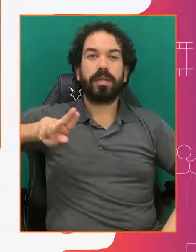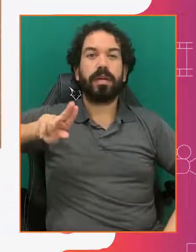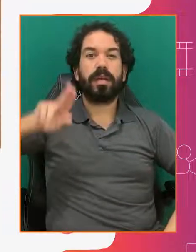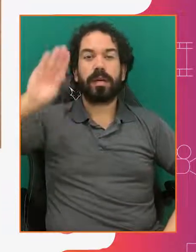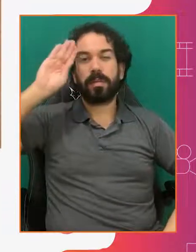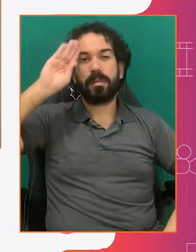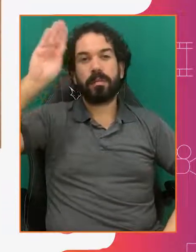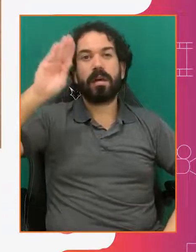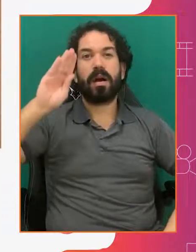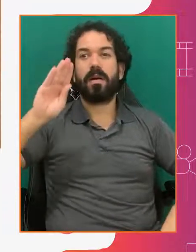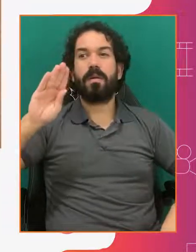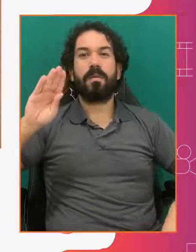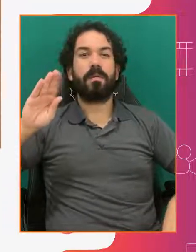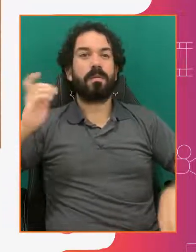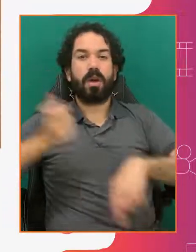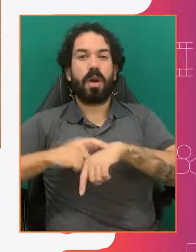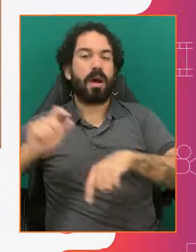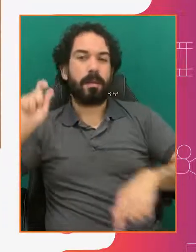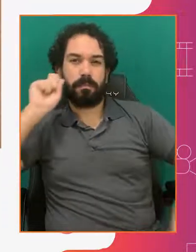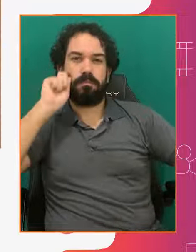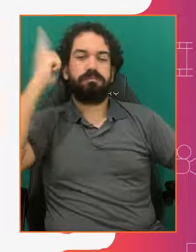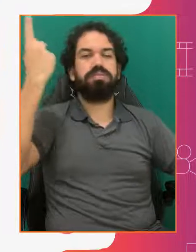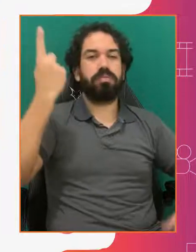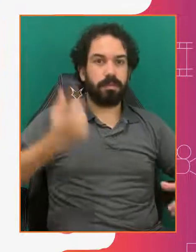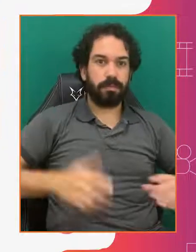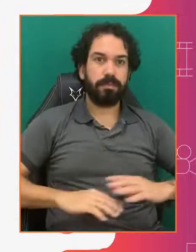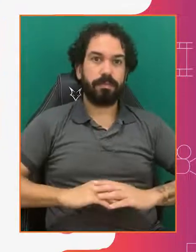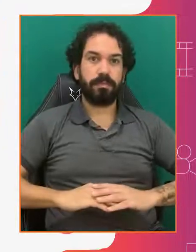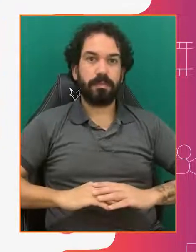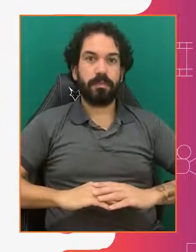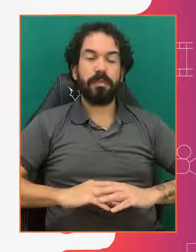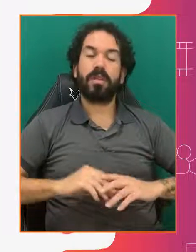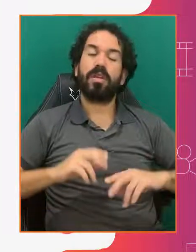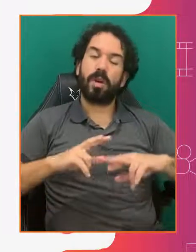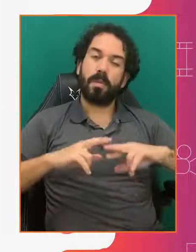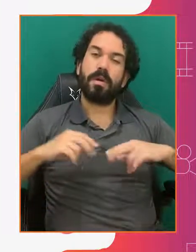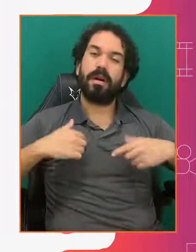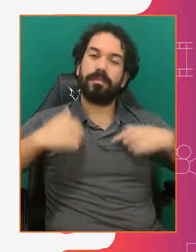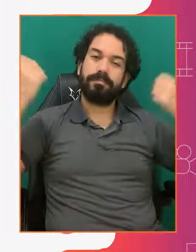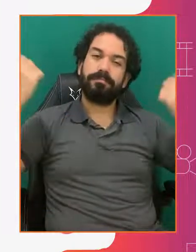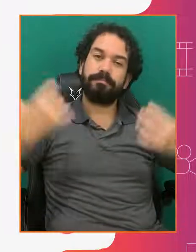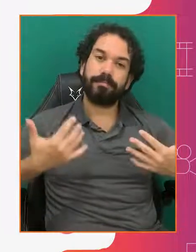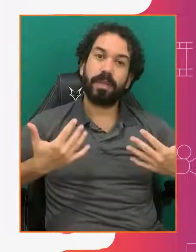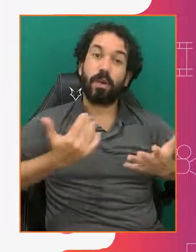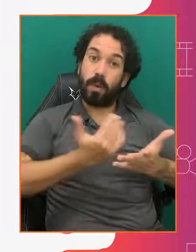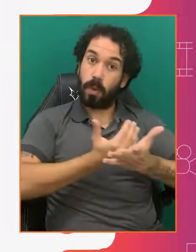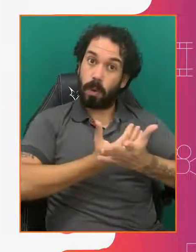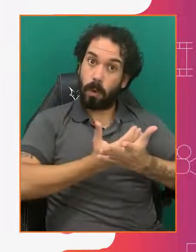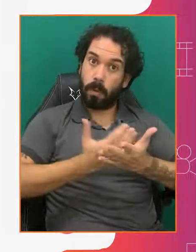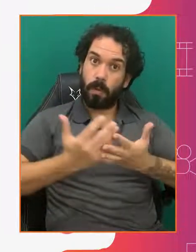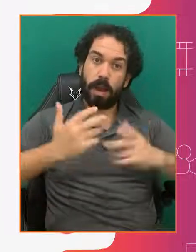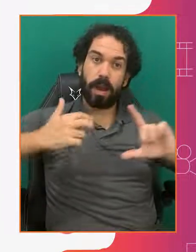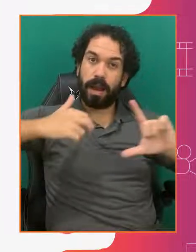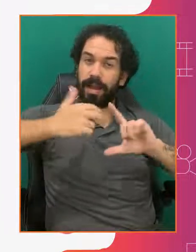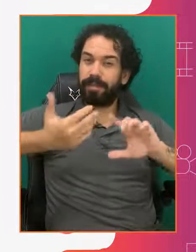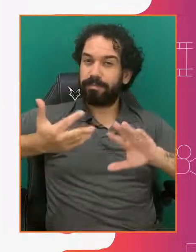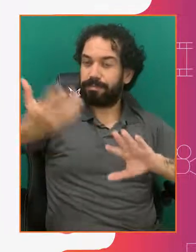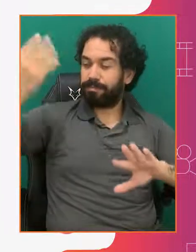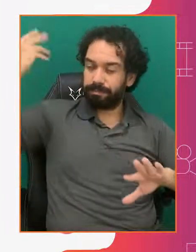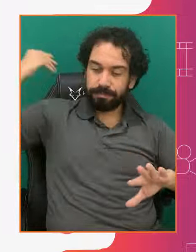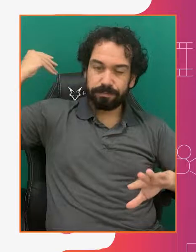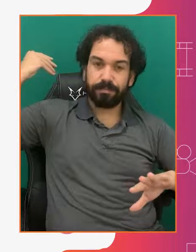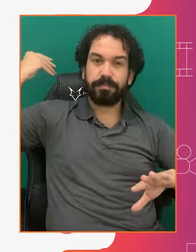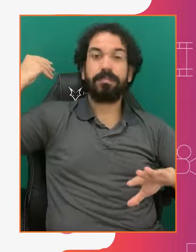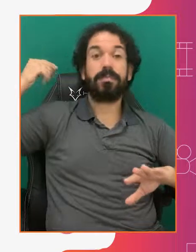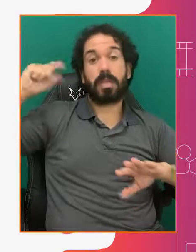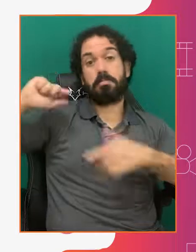trabalhar principalmente a espontaneidade. Então, como eu estava falando, no começo a animação era em